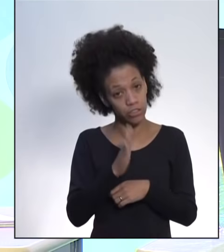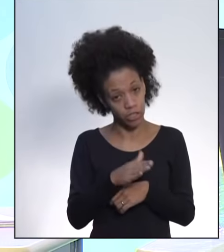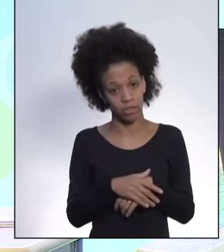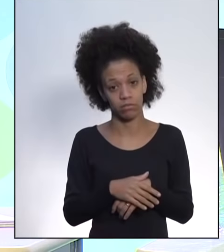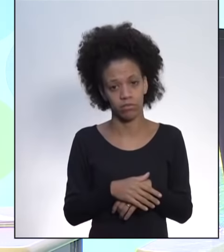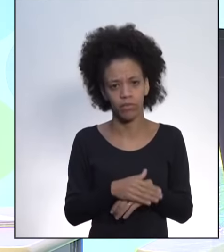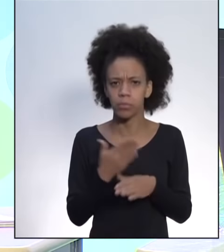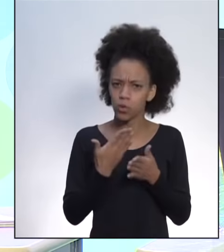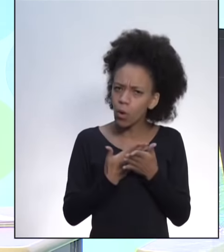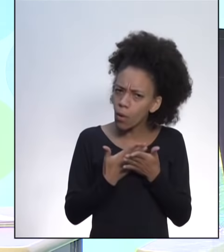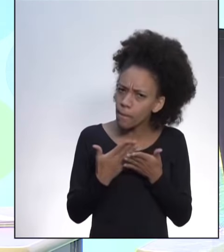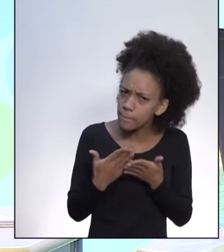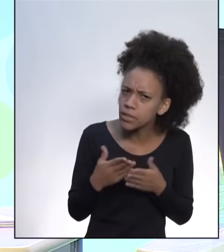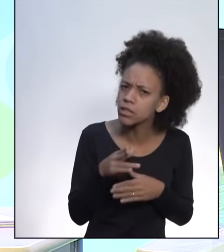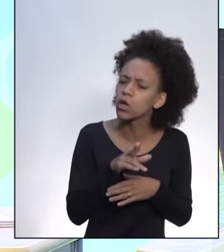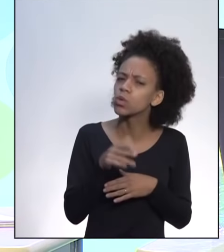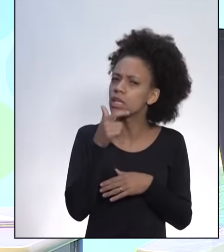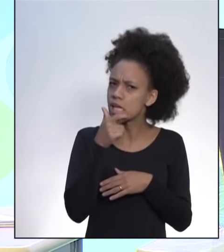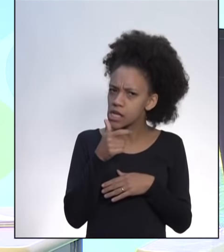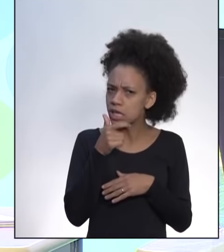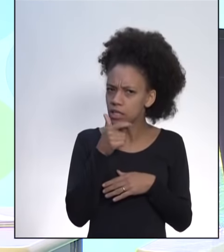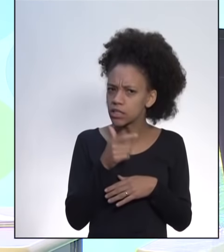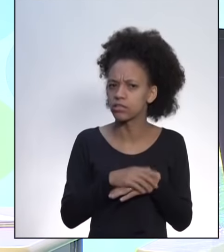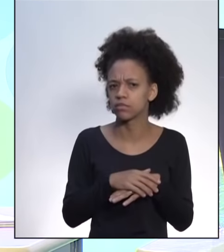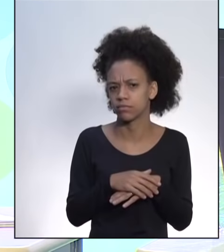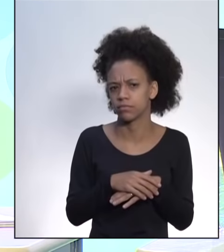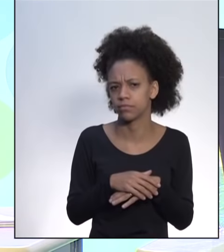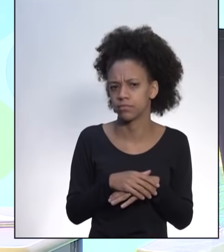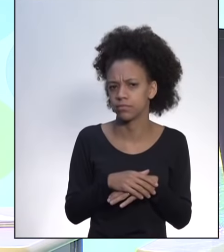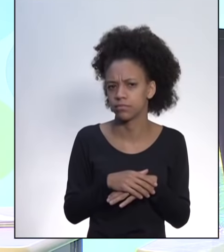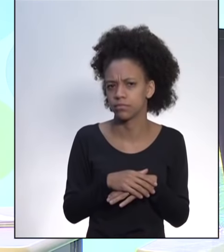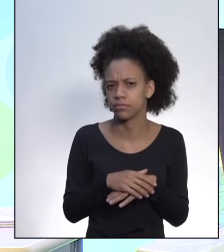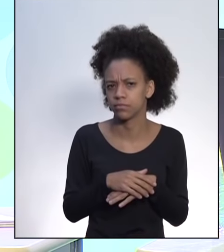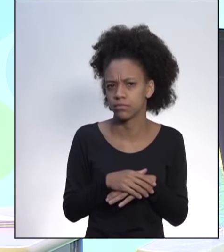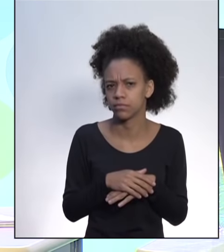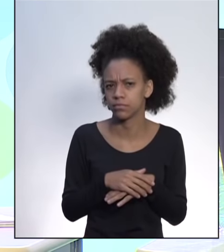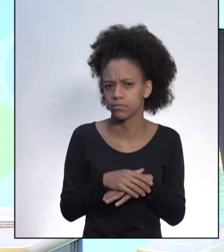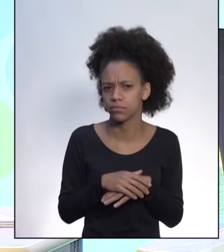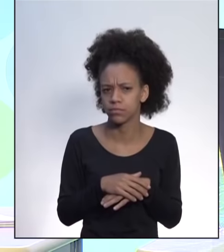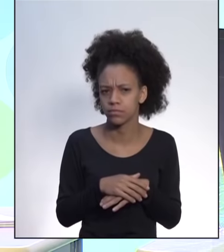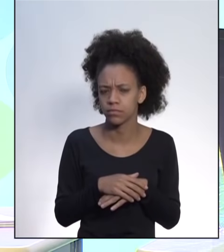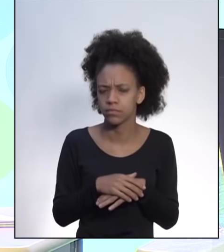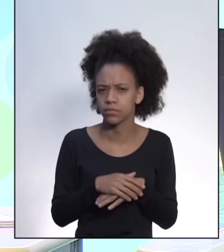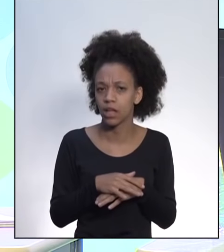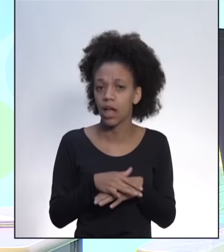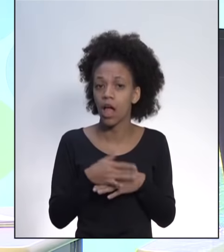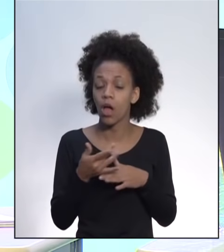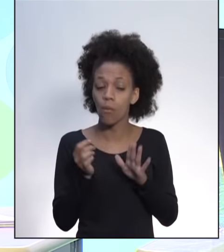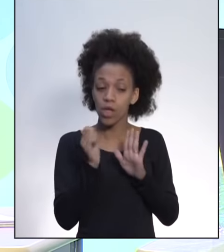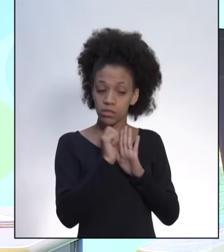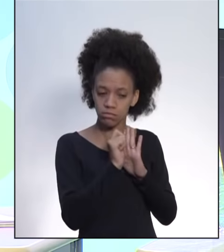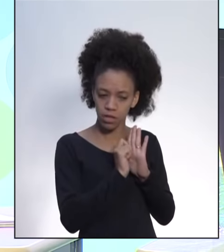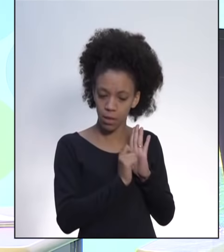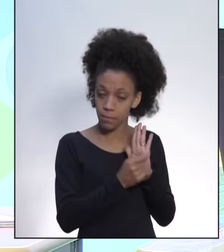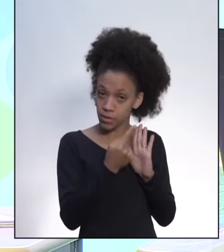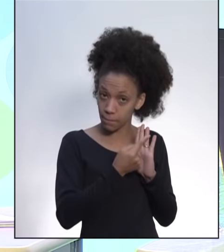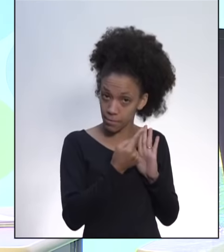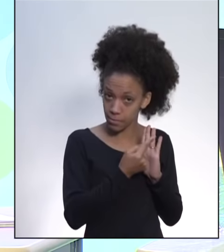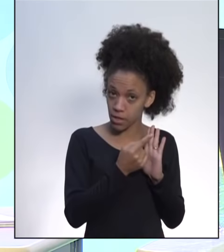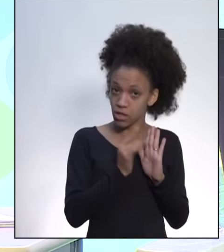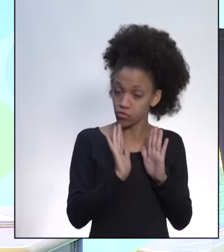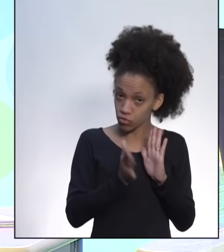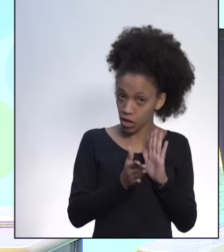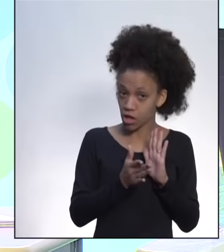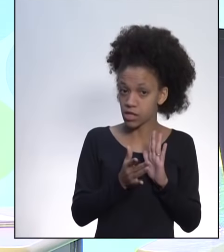já vamos começar a usar a língua inglesa raid não vier science history que já preencheu essa primeira